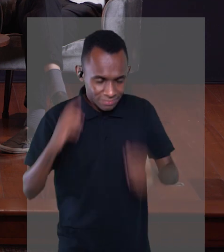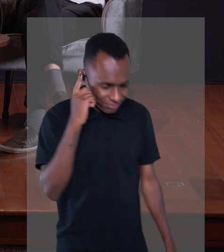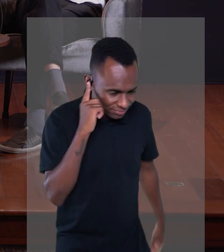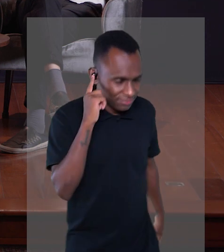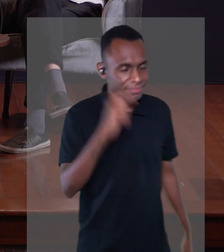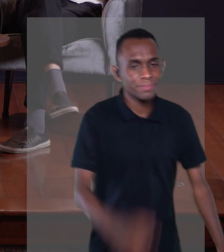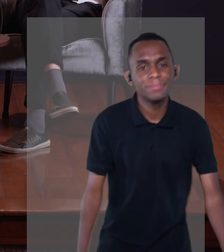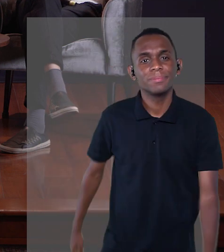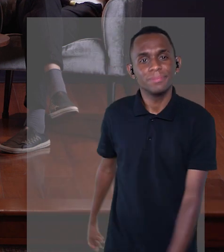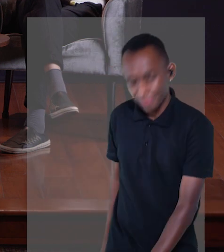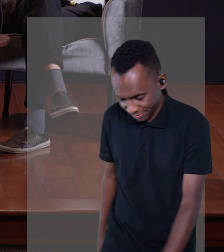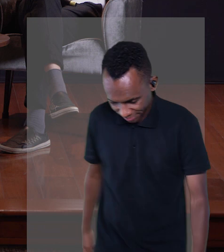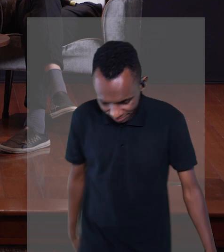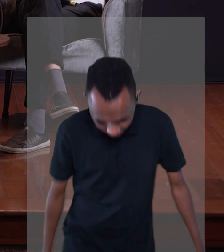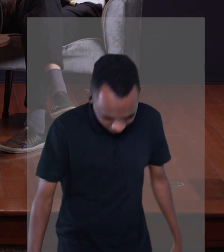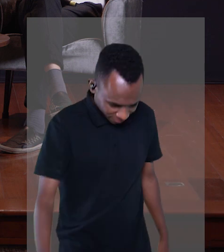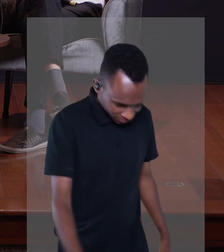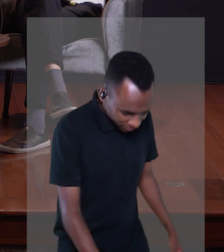Vamos lá.